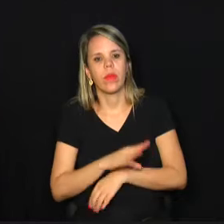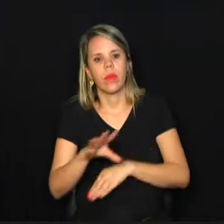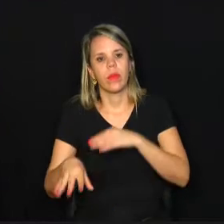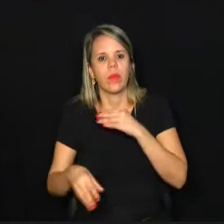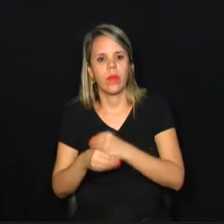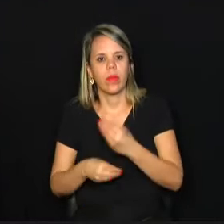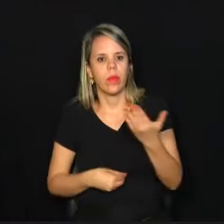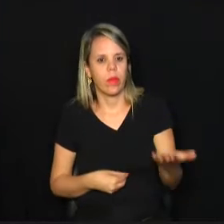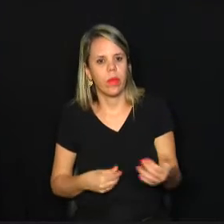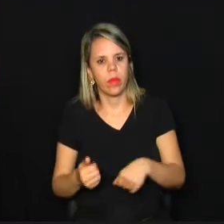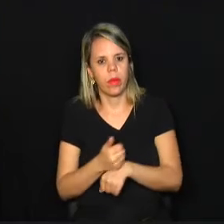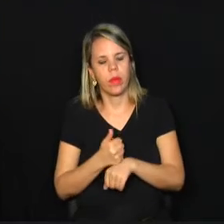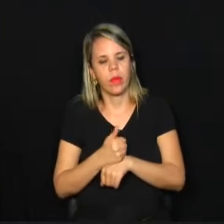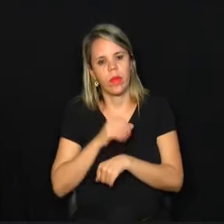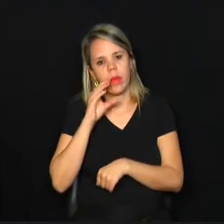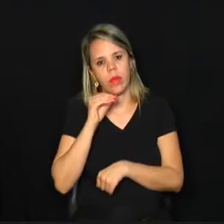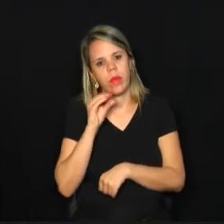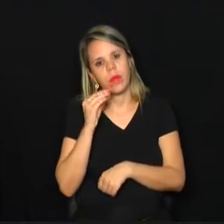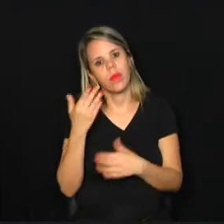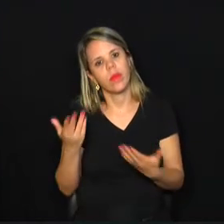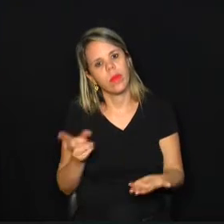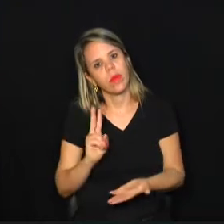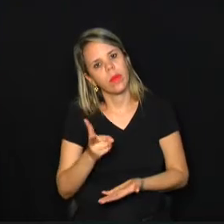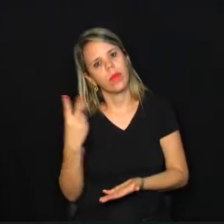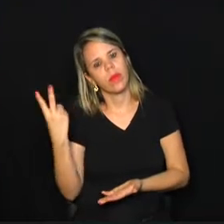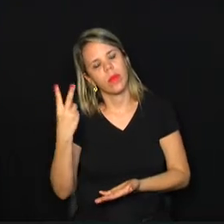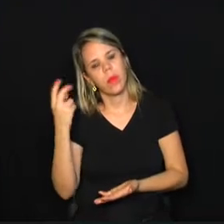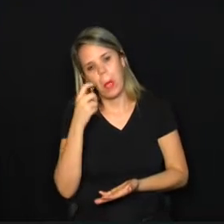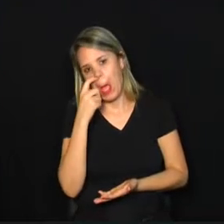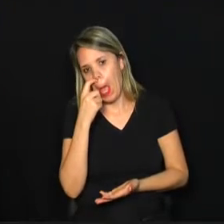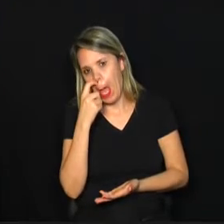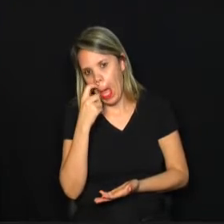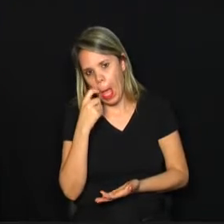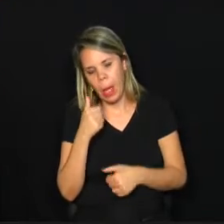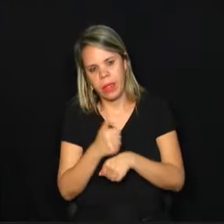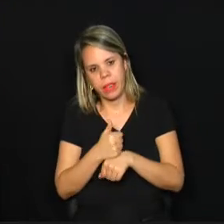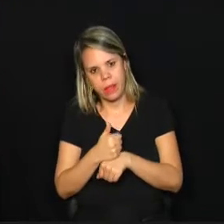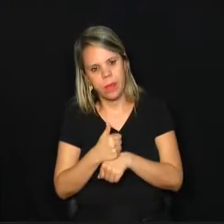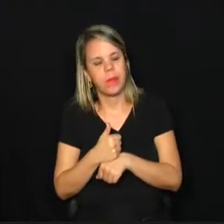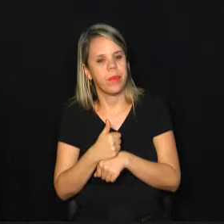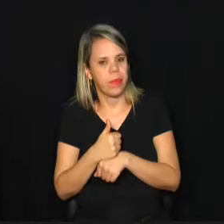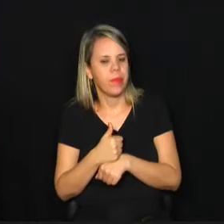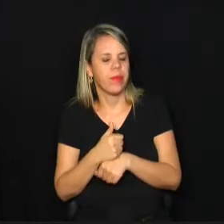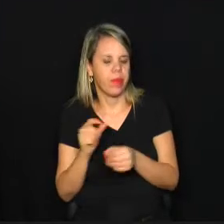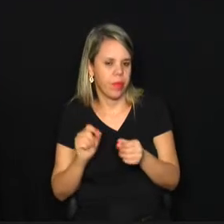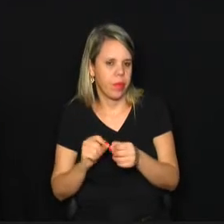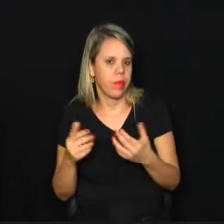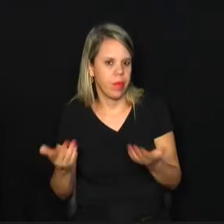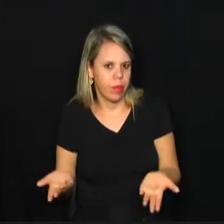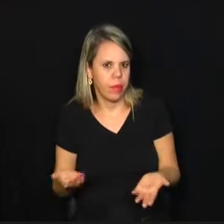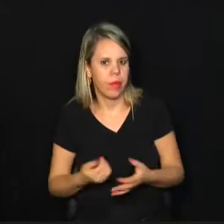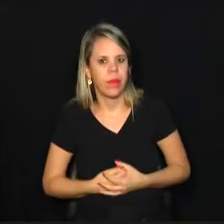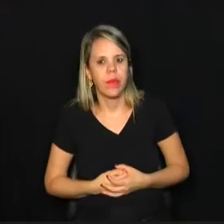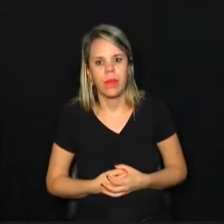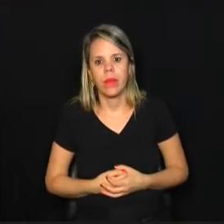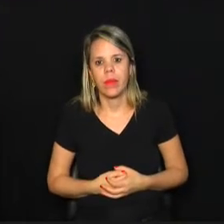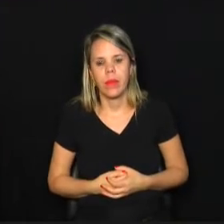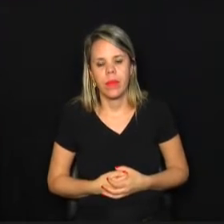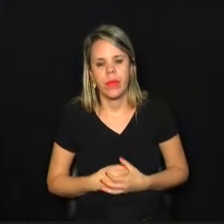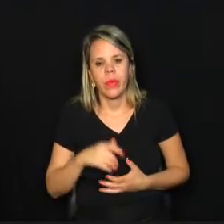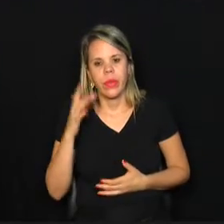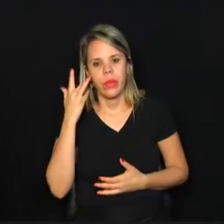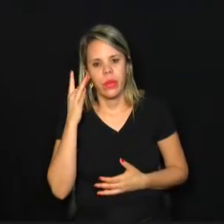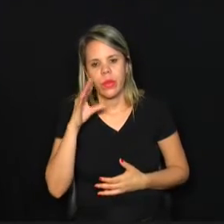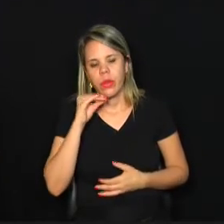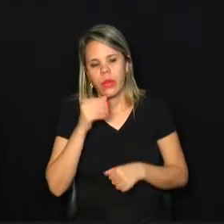implemento para a carreira do servidor, é sempre valorização de carreira funcional fazer isso. Eu acho que para o